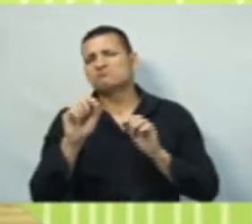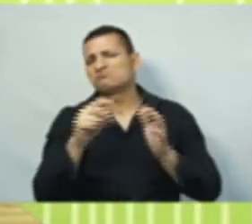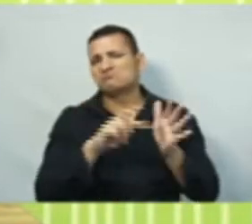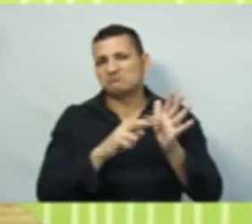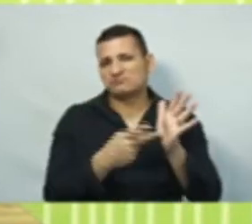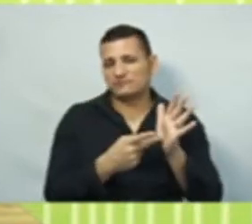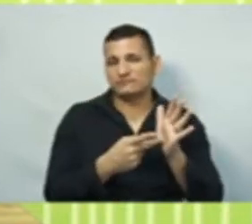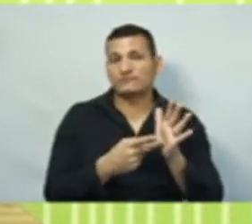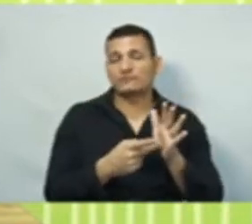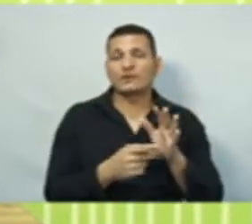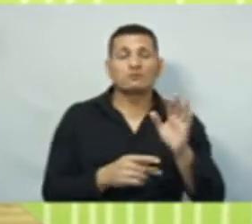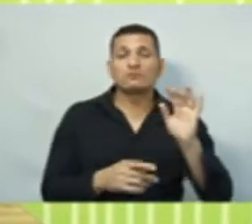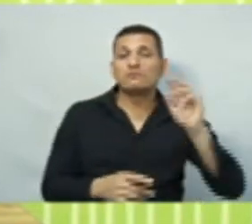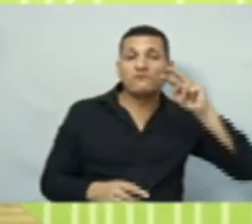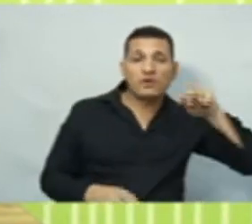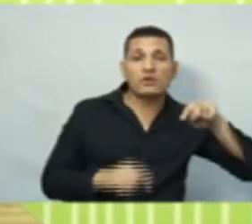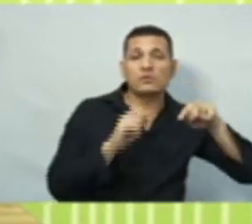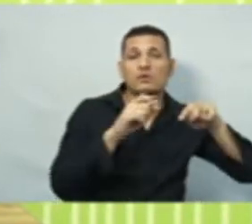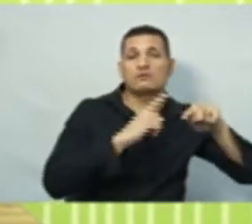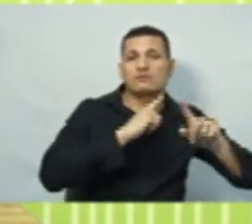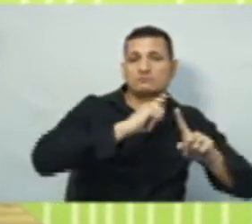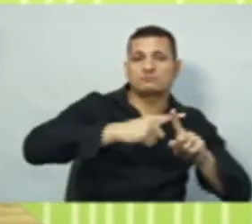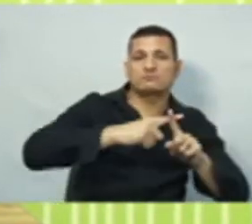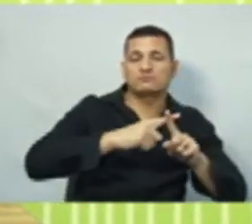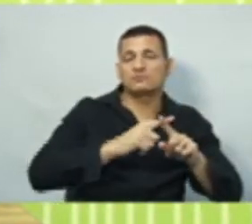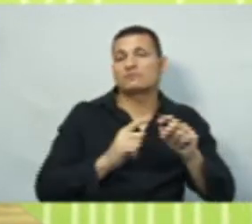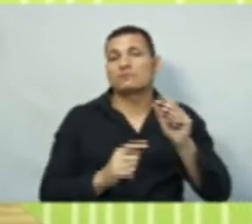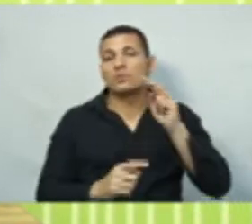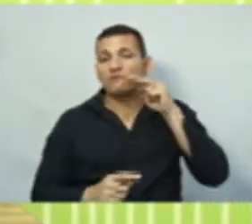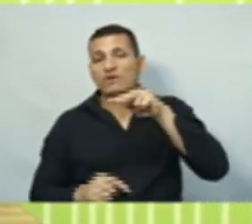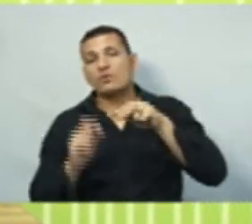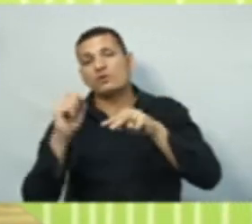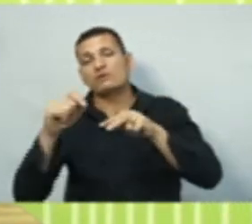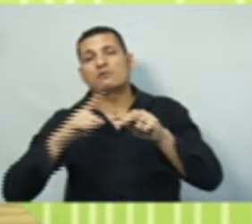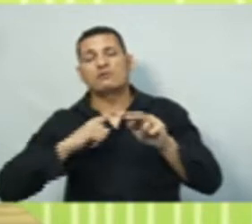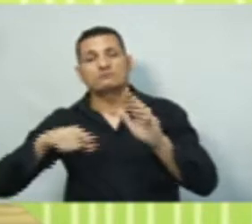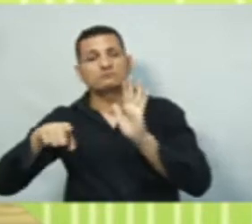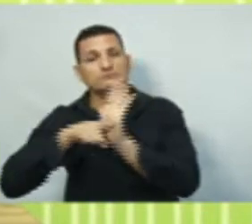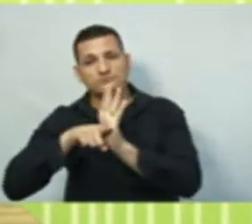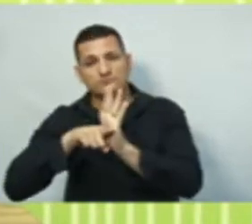dizer ver o que tem de crédito e o que tem de débito. Isso aí.